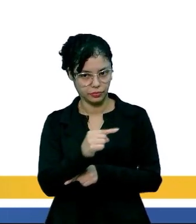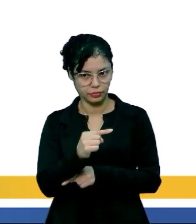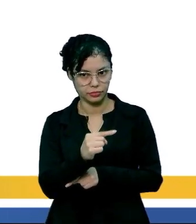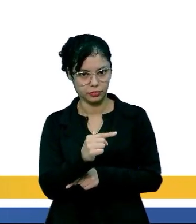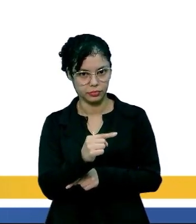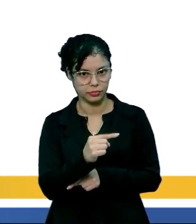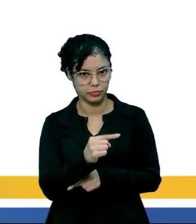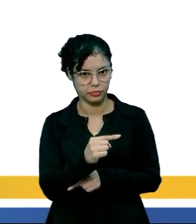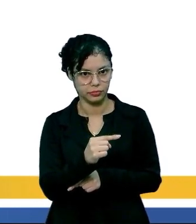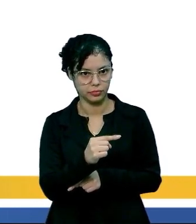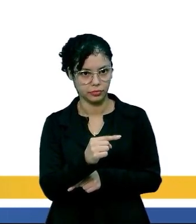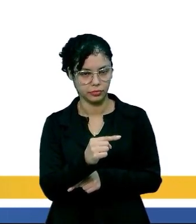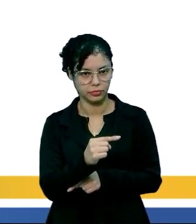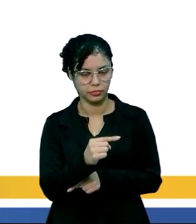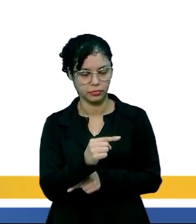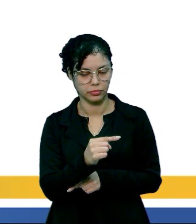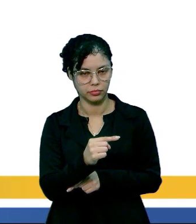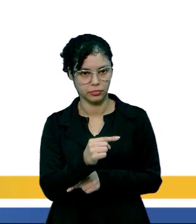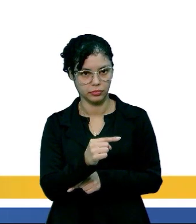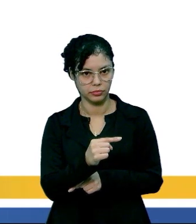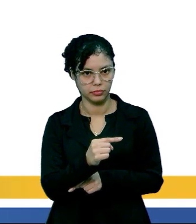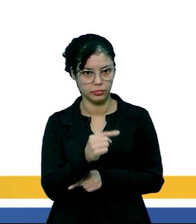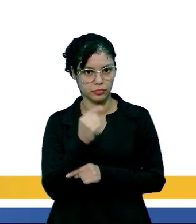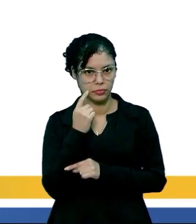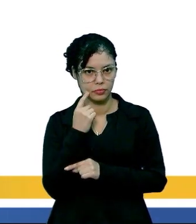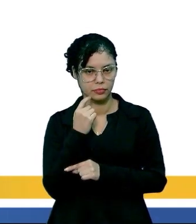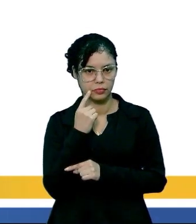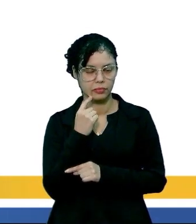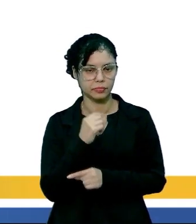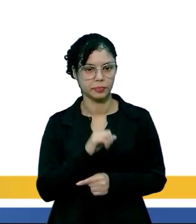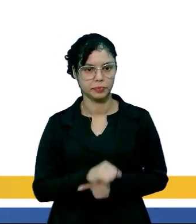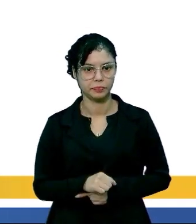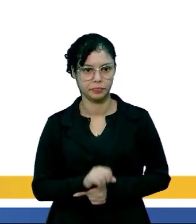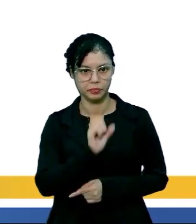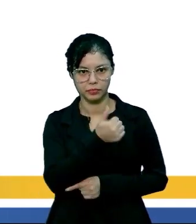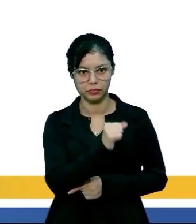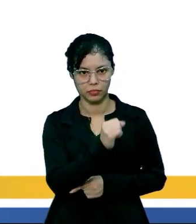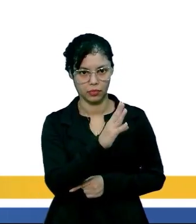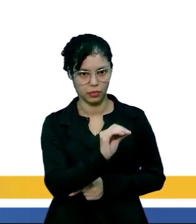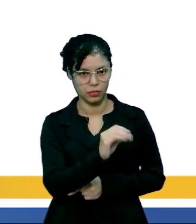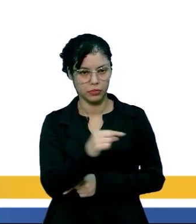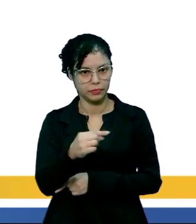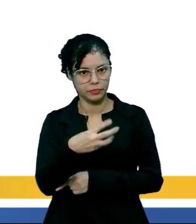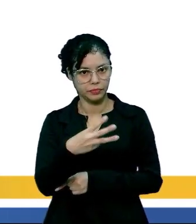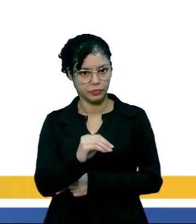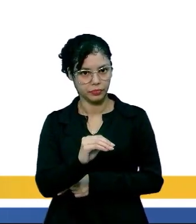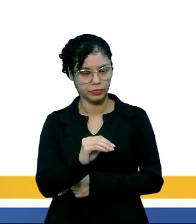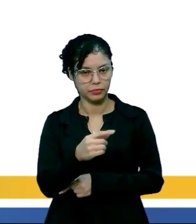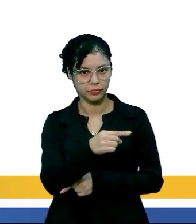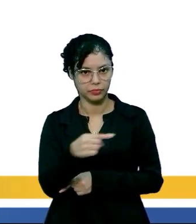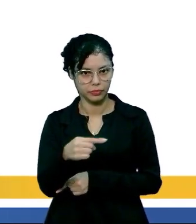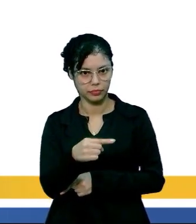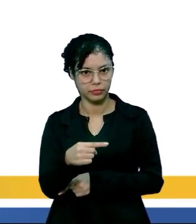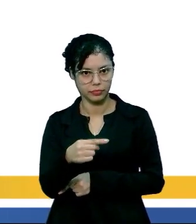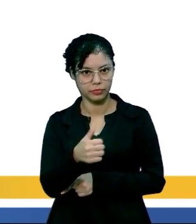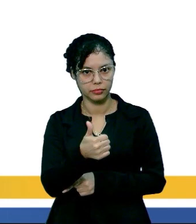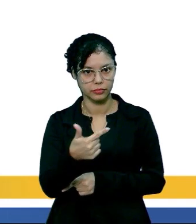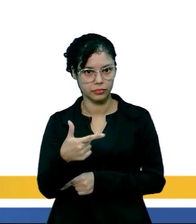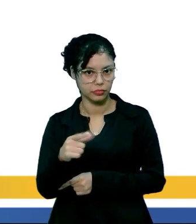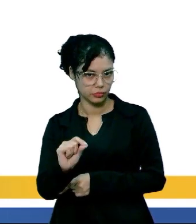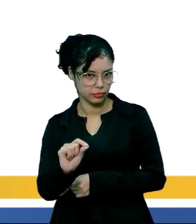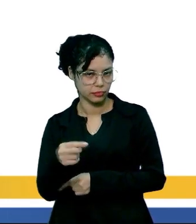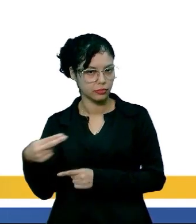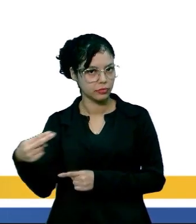ângulo A do ângulo A ao ângulo B, que é igual a 180 menos 30